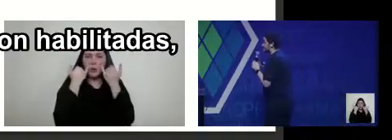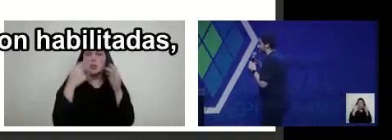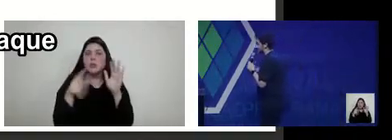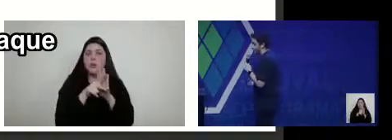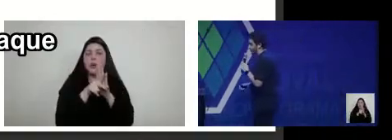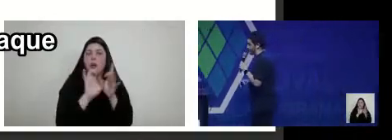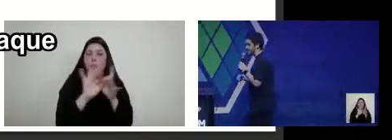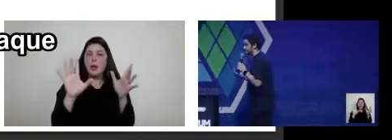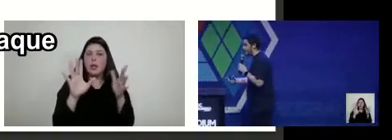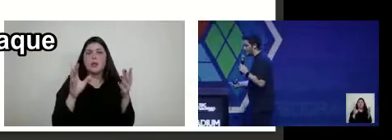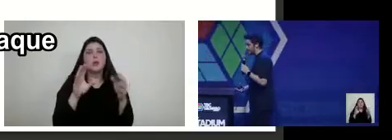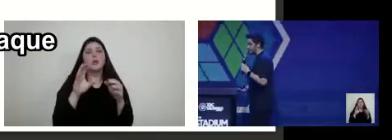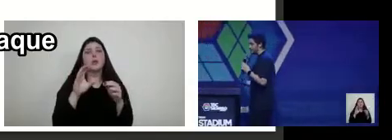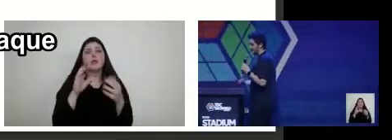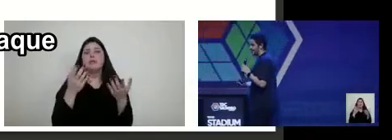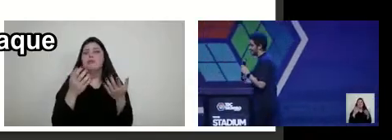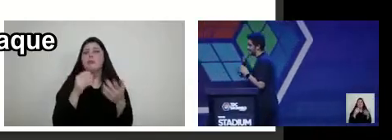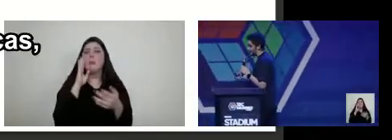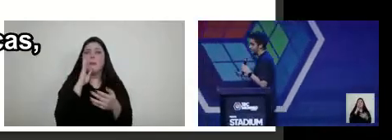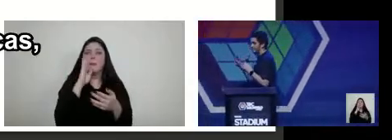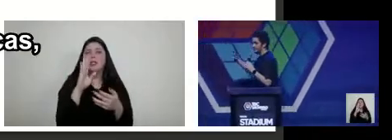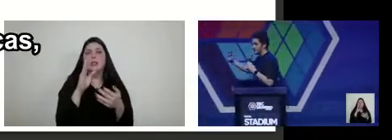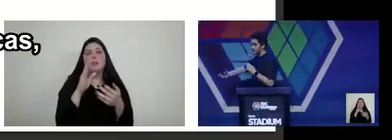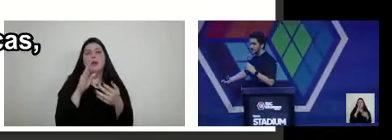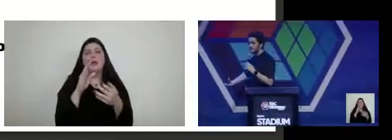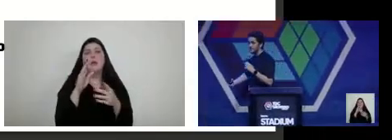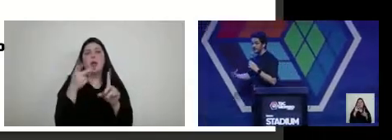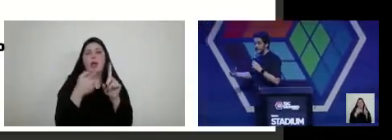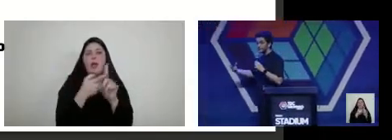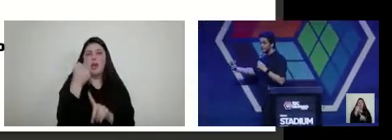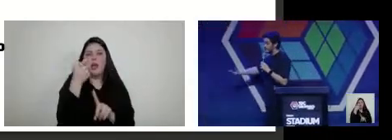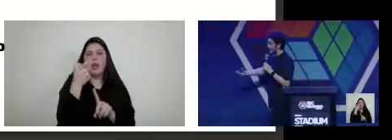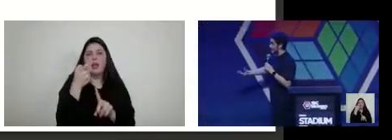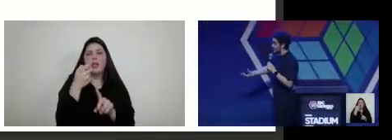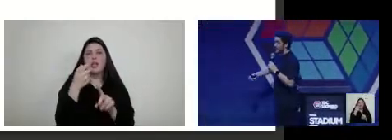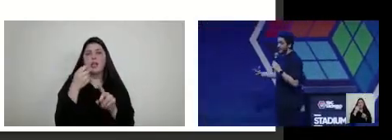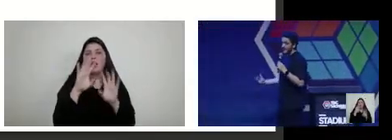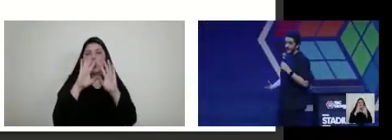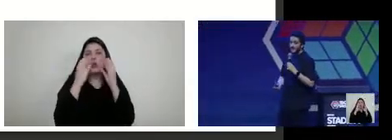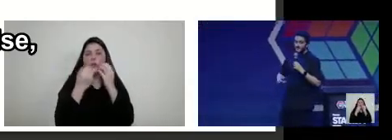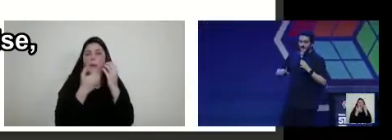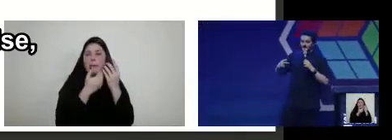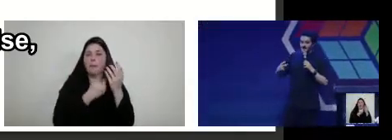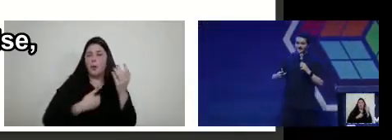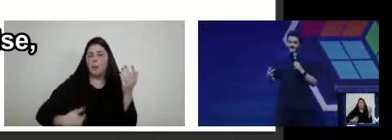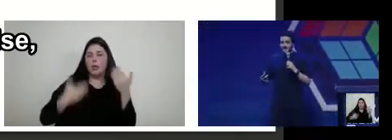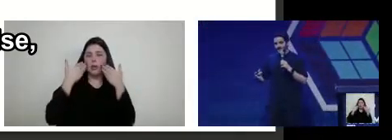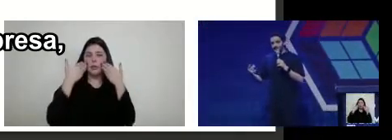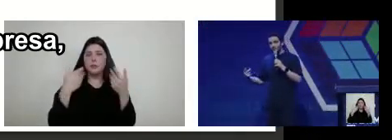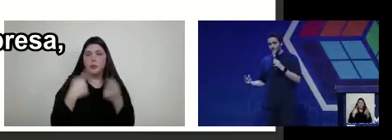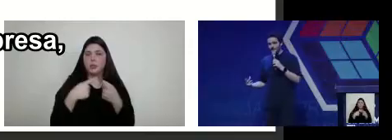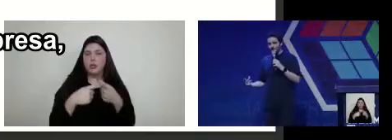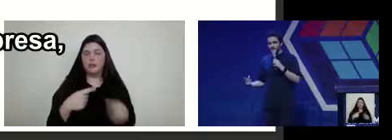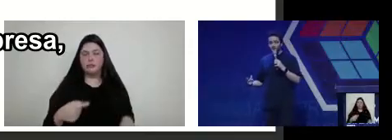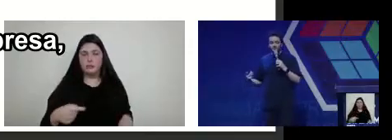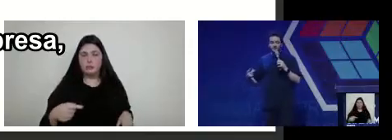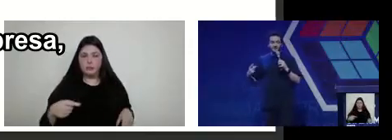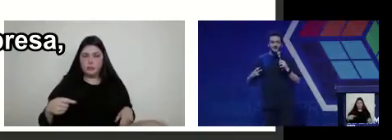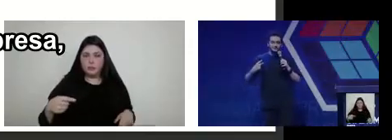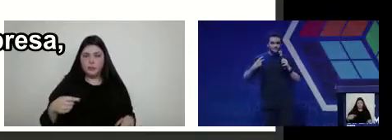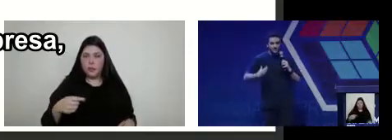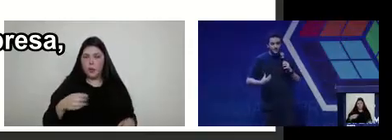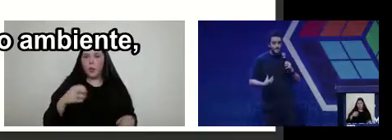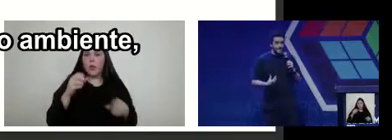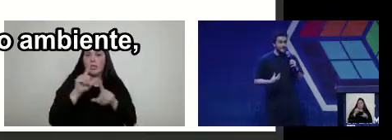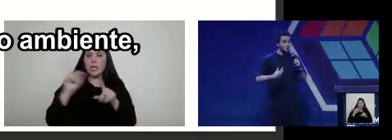habilitadas, são o principal vetor de ataque dentro das nuvens públicas, dentro dos ambientes. Por quê? Nessa saída do on-premise, onde você